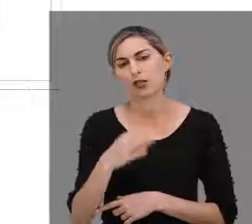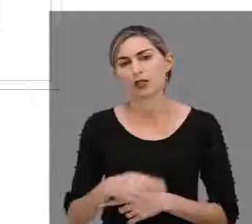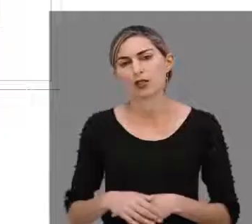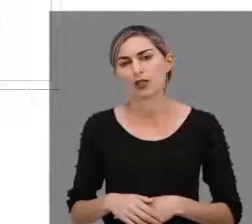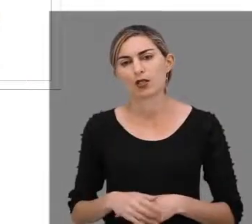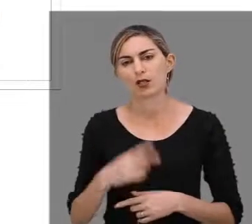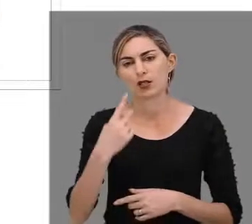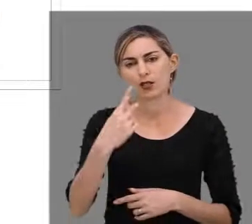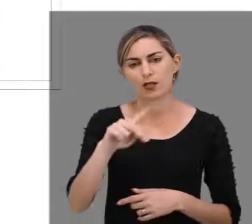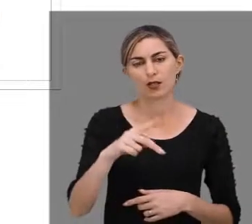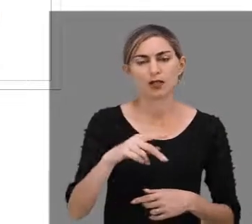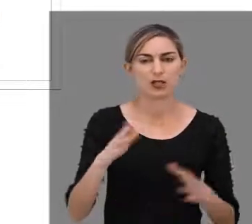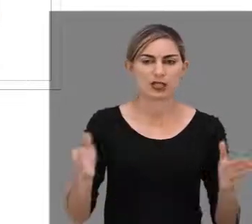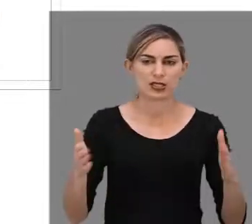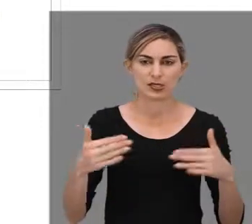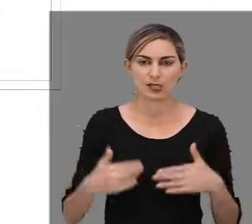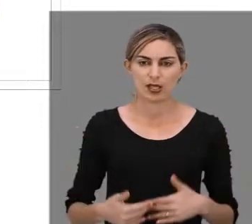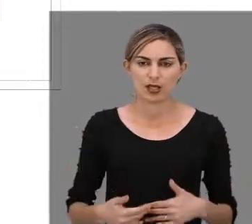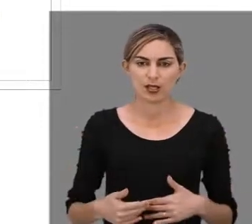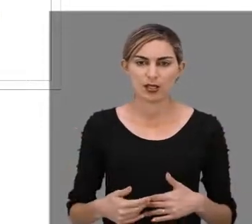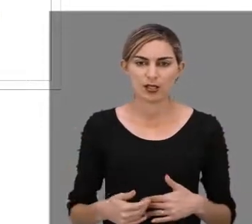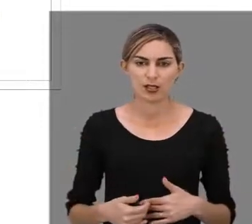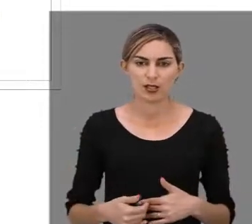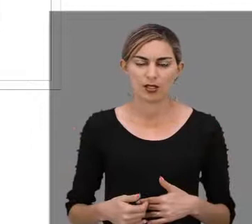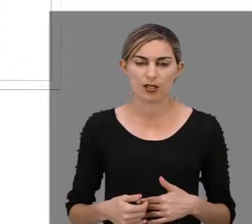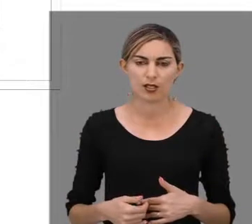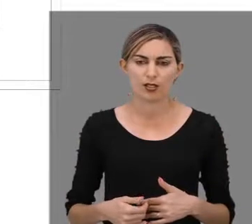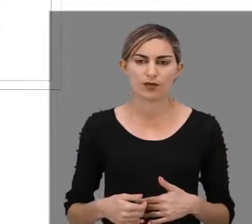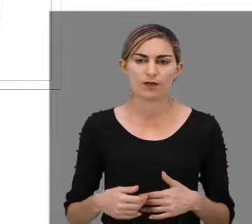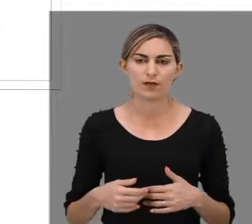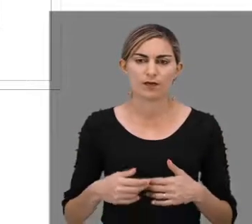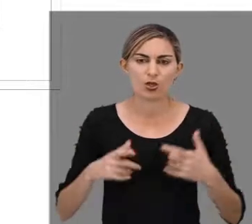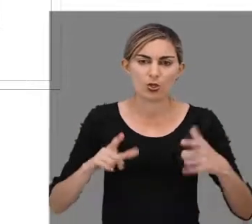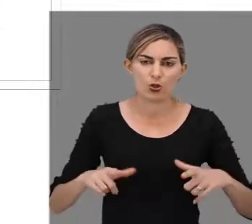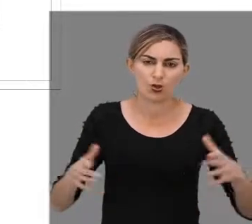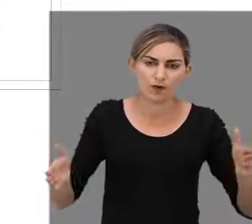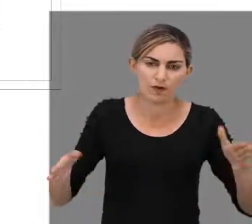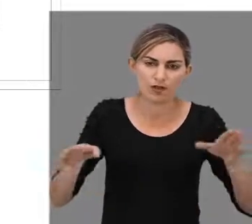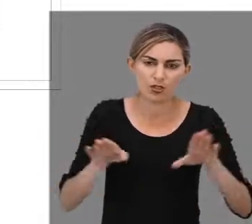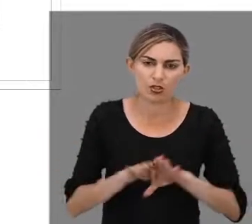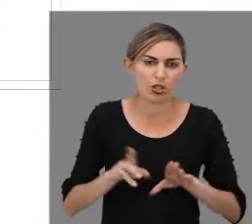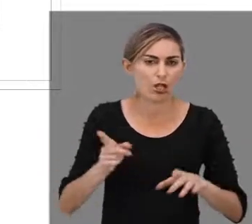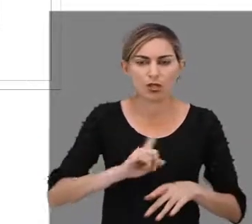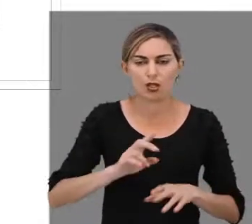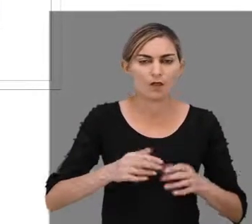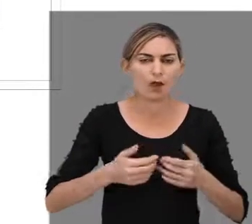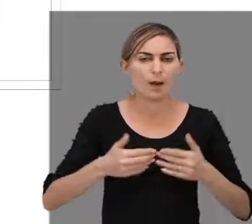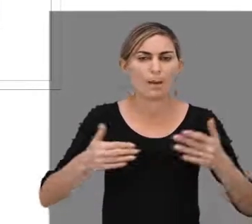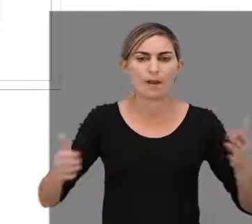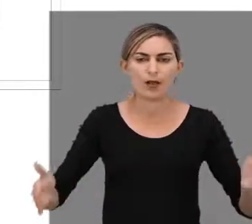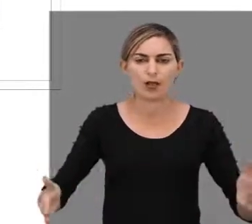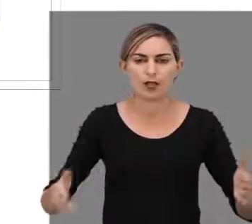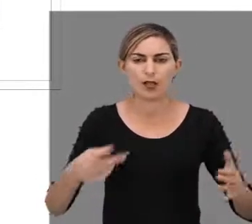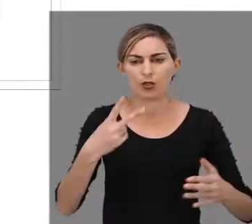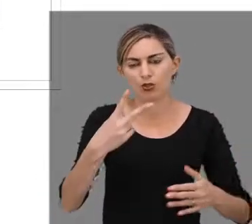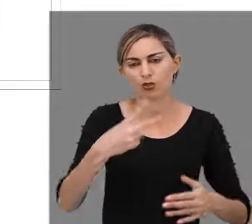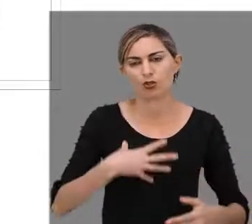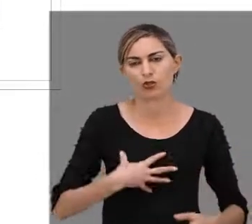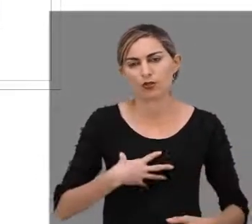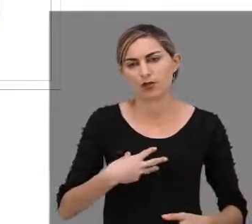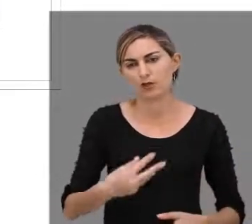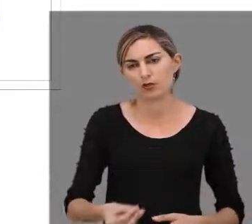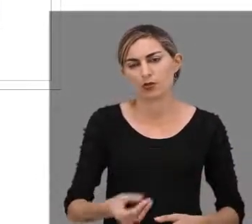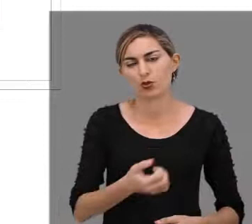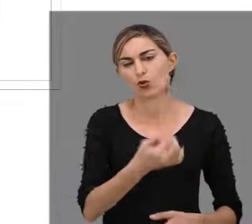E aí, essa sala de TV, ao invés de ficar um ambiente fechado, não, ficou aberto. Ela tem 2 filhos,